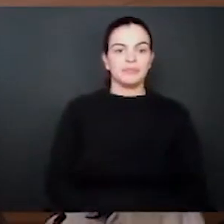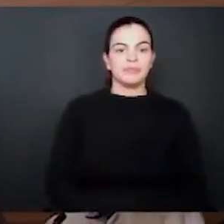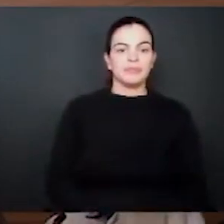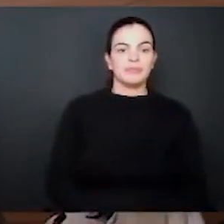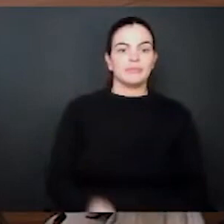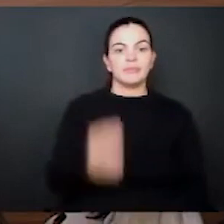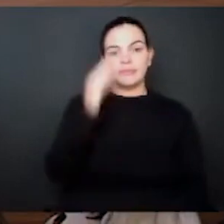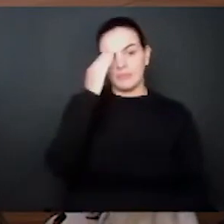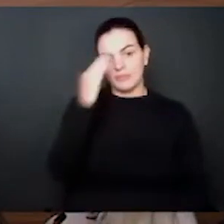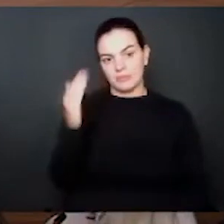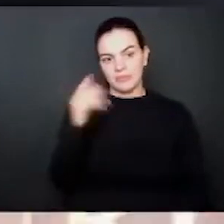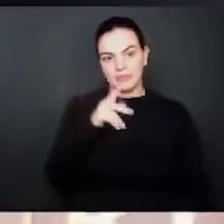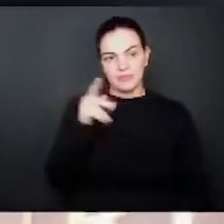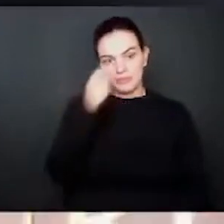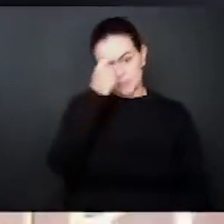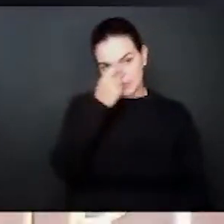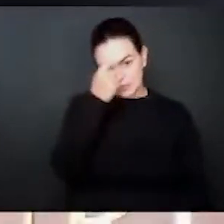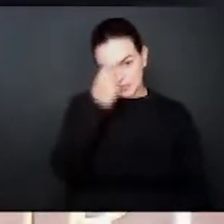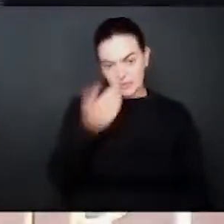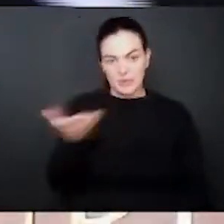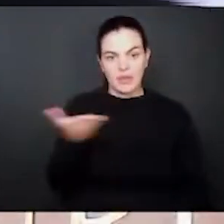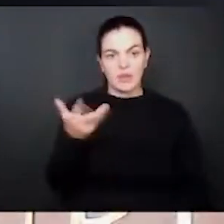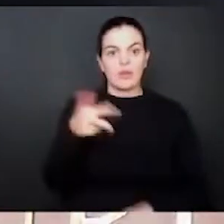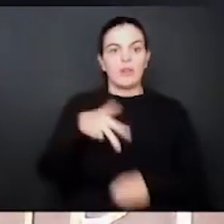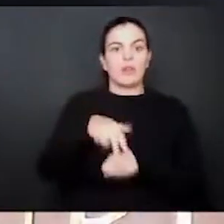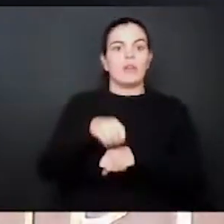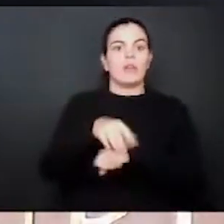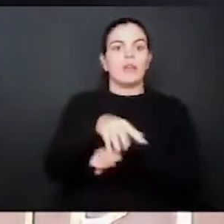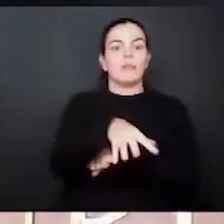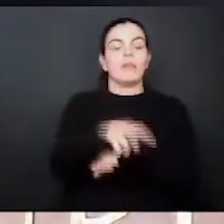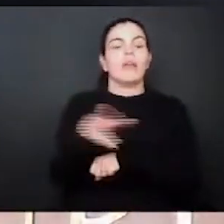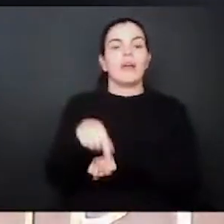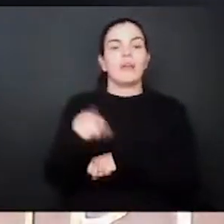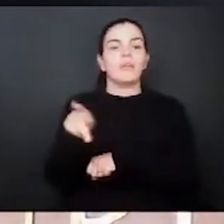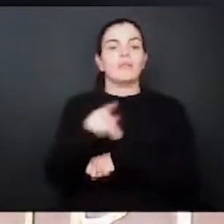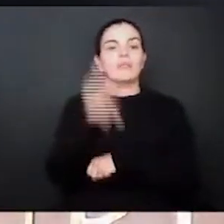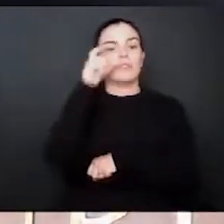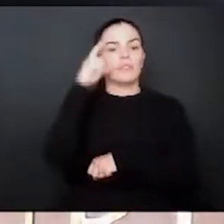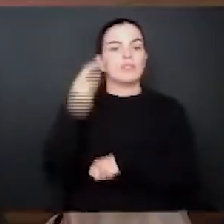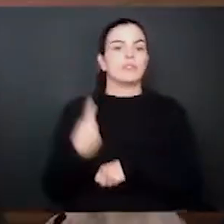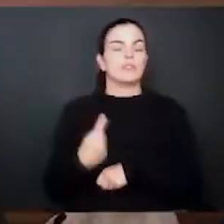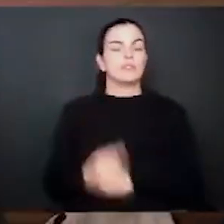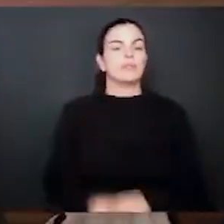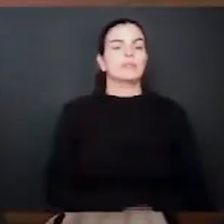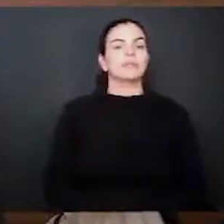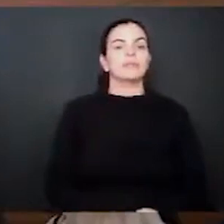encaminhar o voto, vereadora professora Josete, com a palavra, 5 minutos.